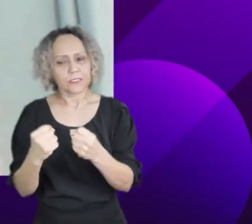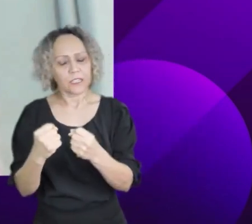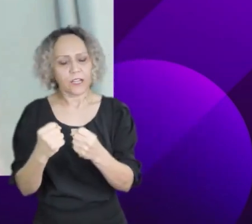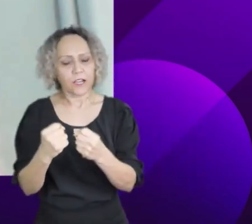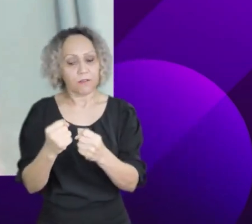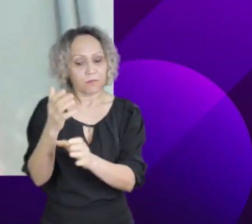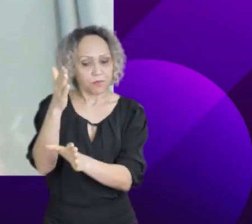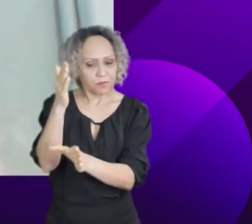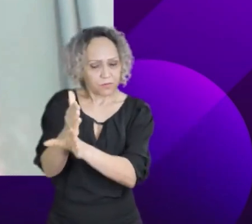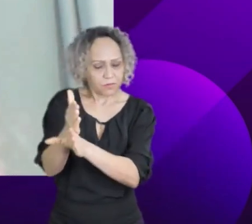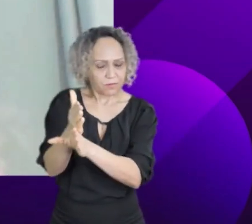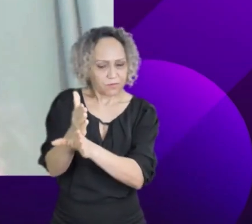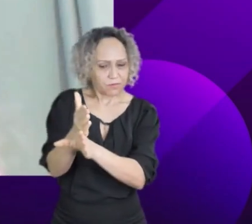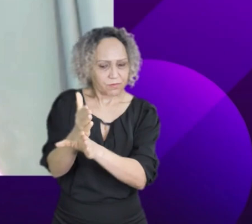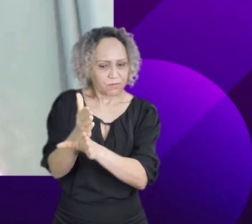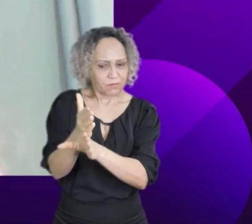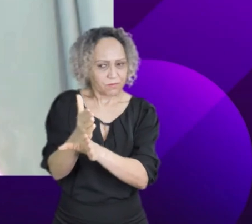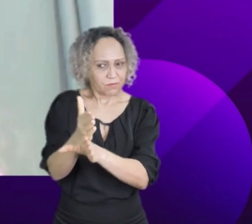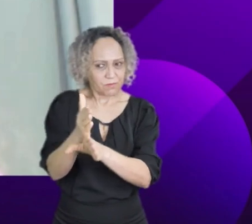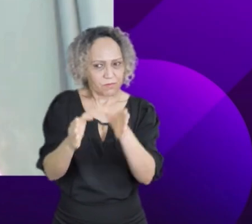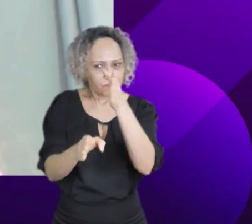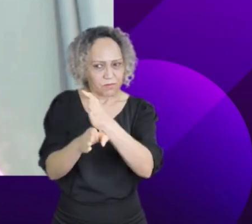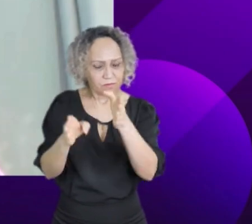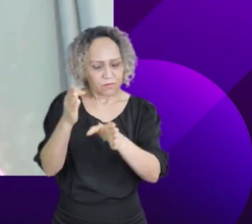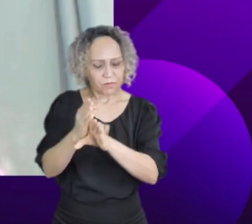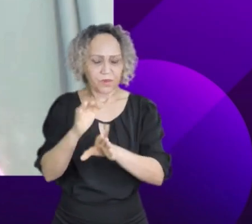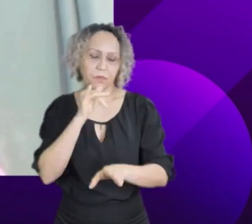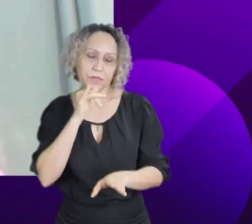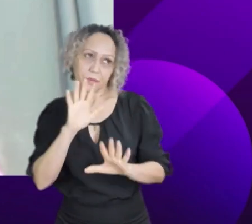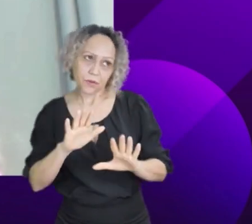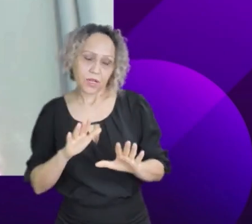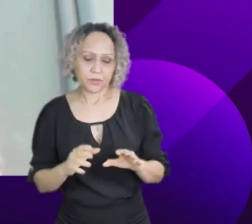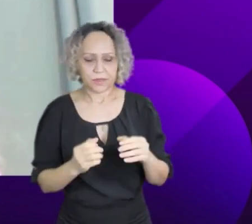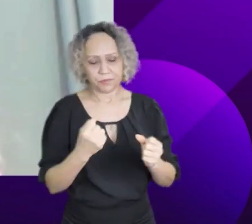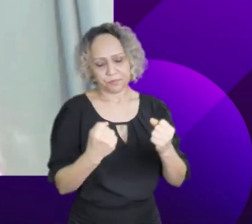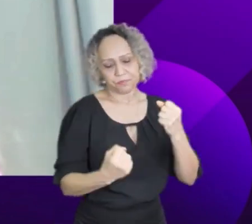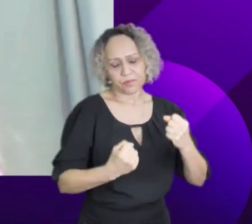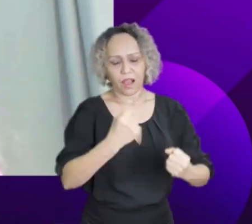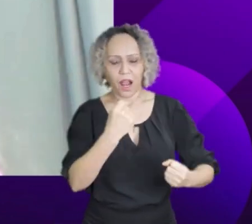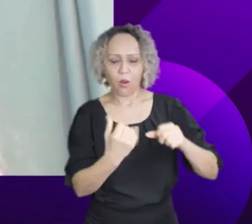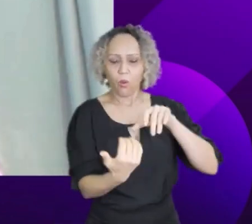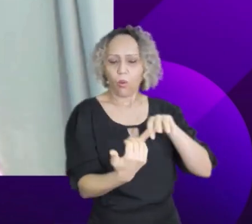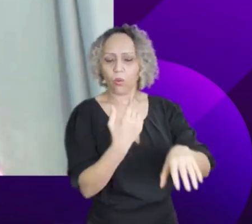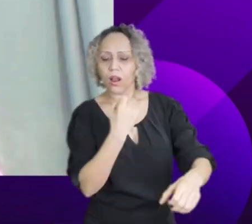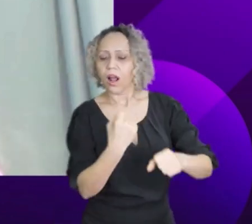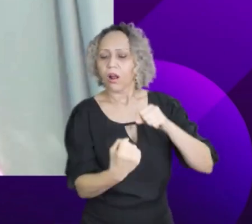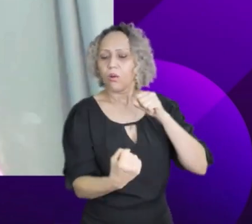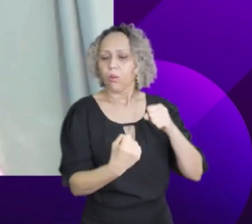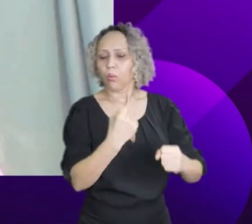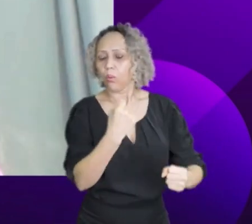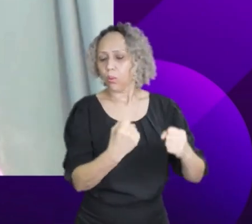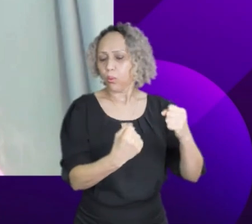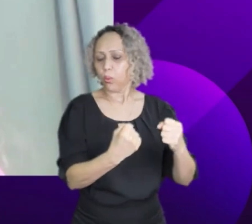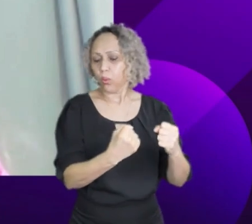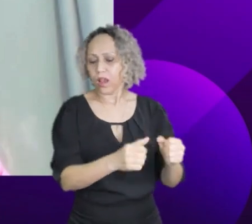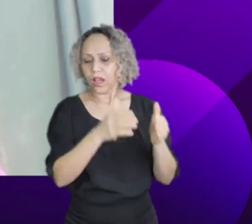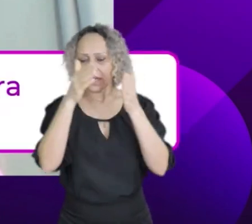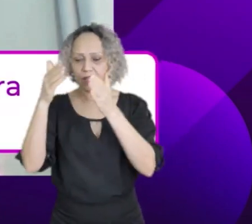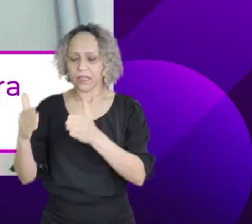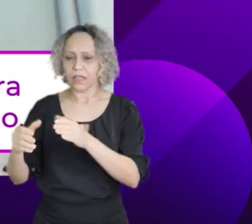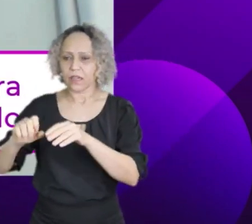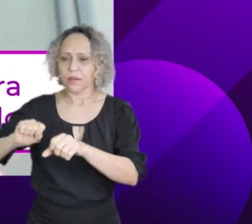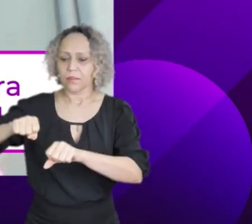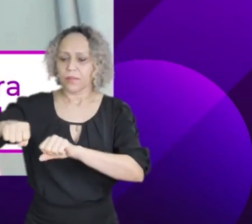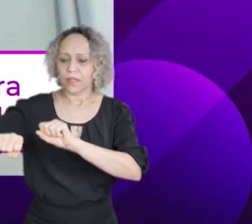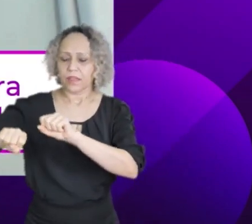só por sinalização, aí é uma ciclofaixa. A ciclofaixa não é que ela não